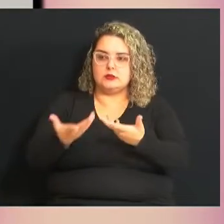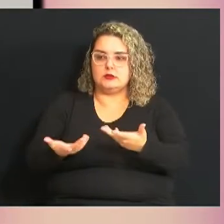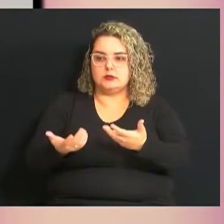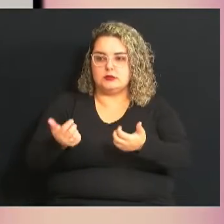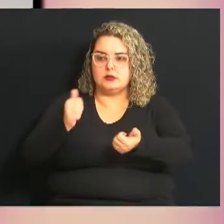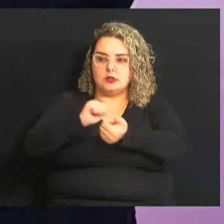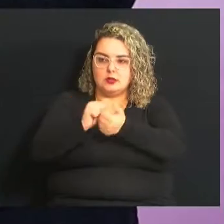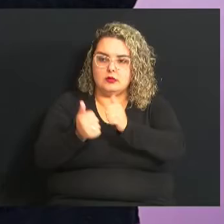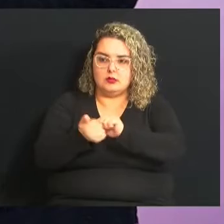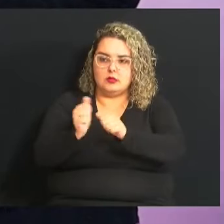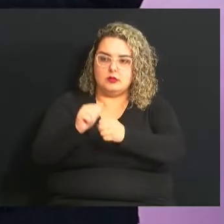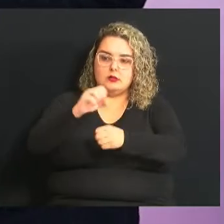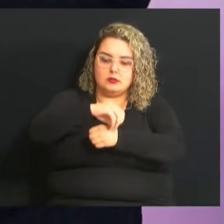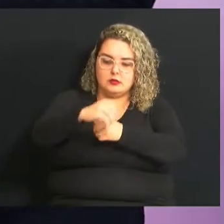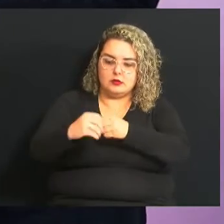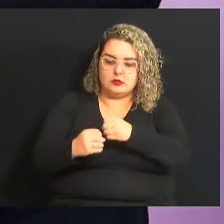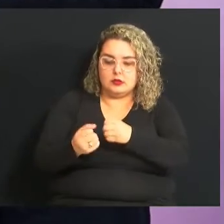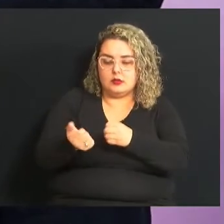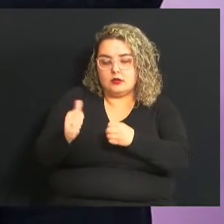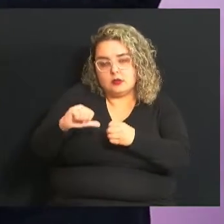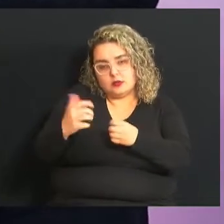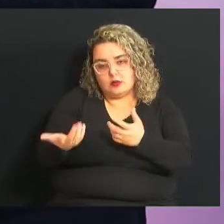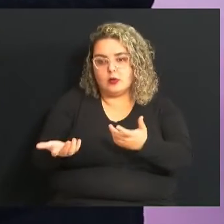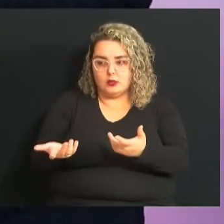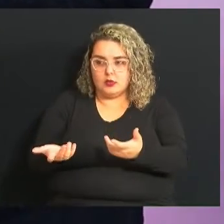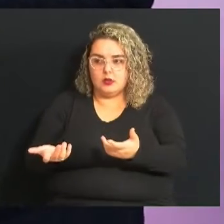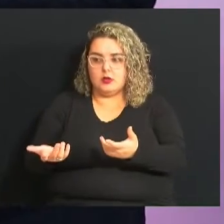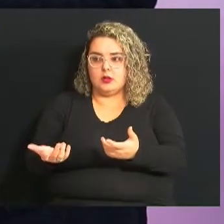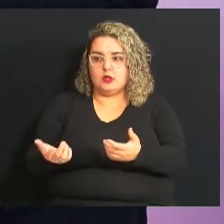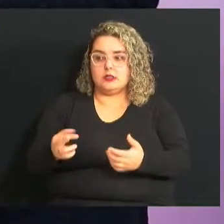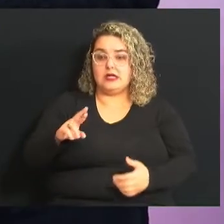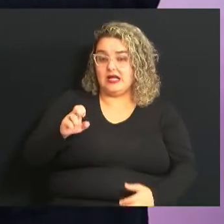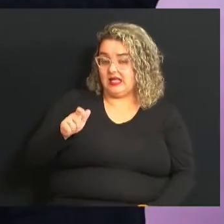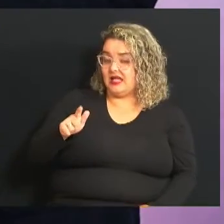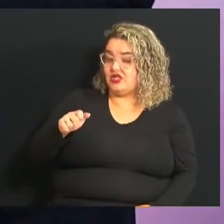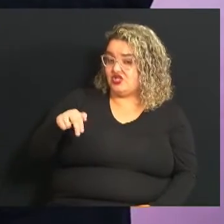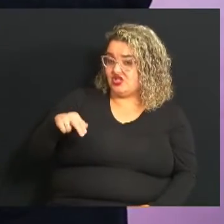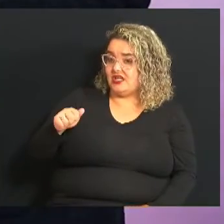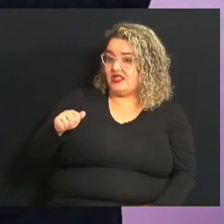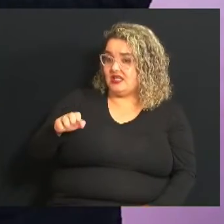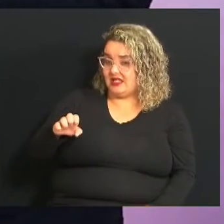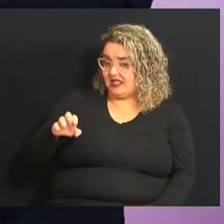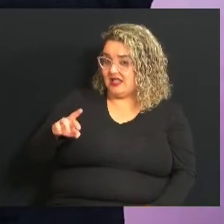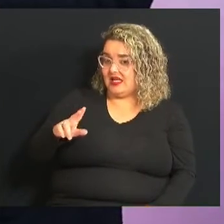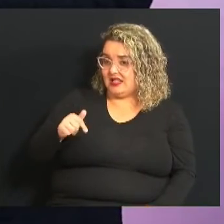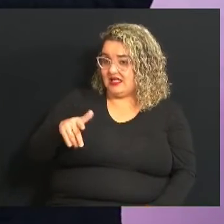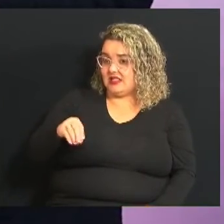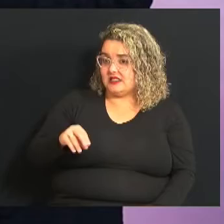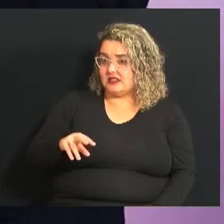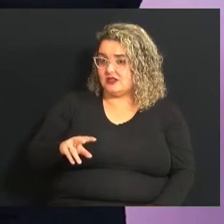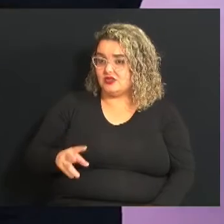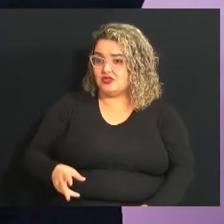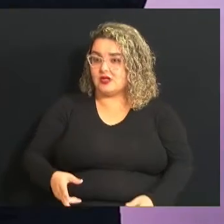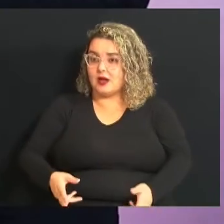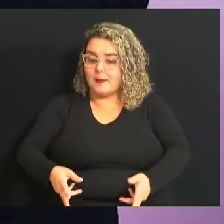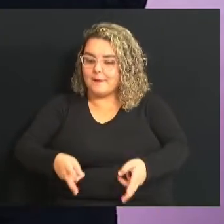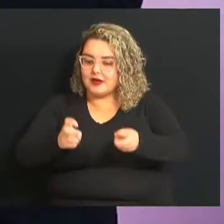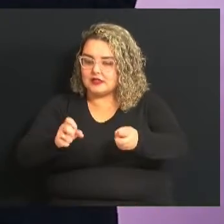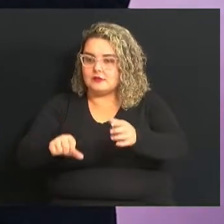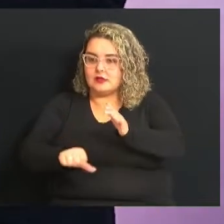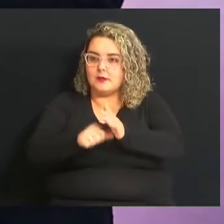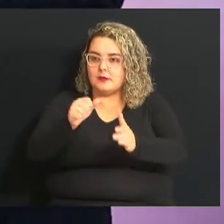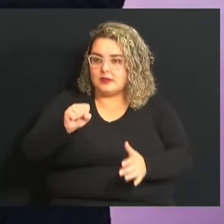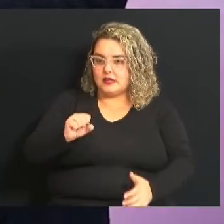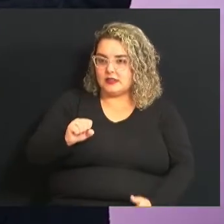que estão ruins. E essa regeneração de célula, a pessoa já vê algum resultado logo na primeira sessão ou não?